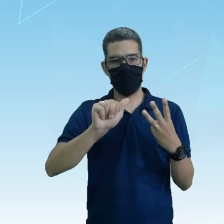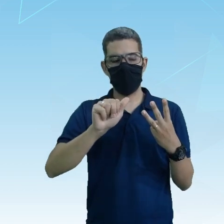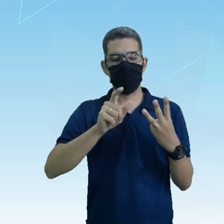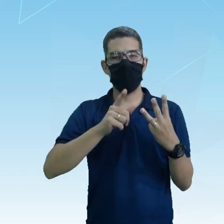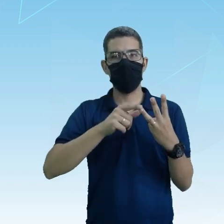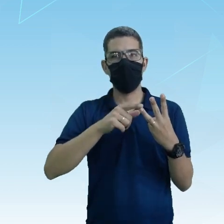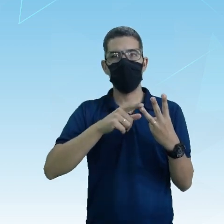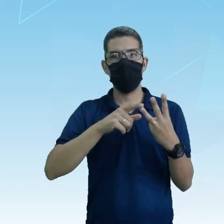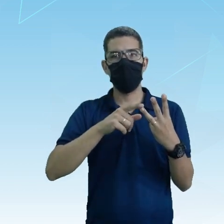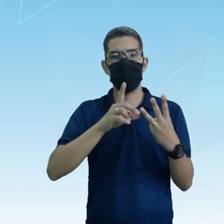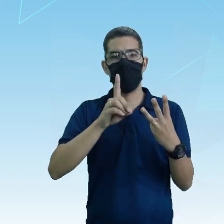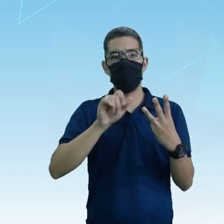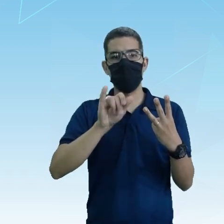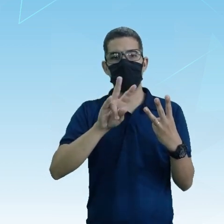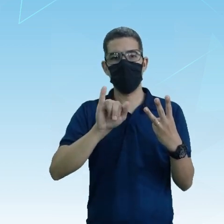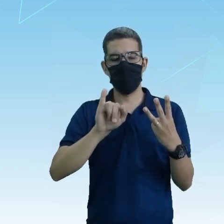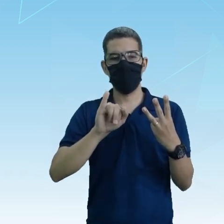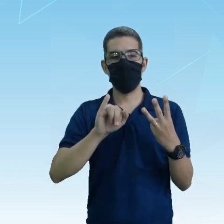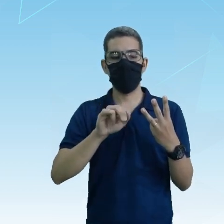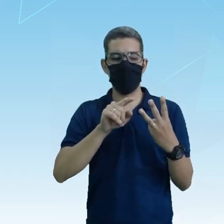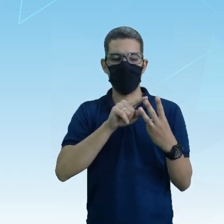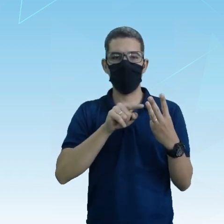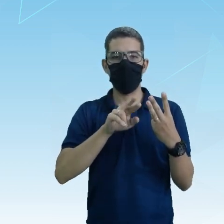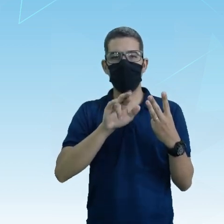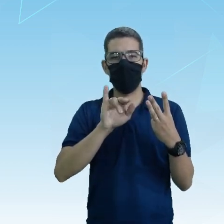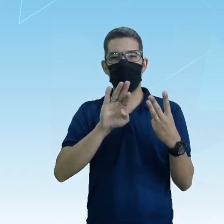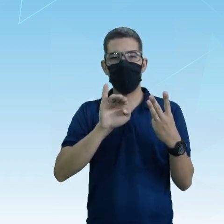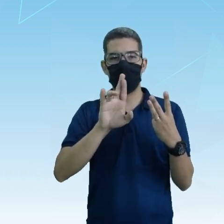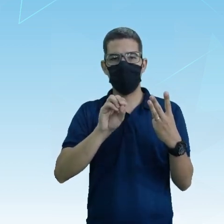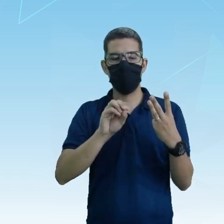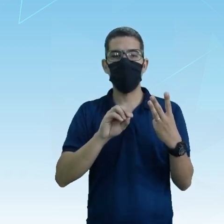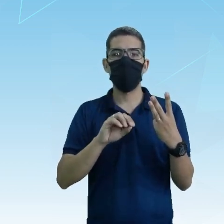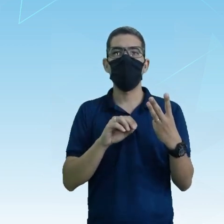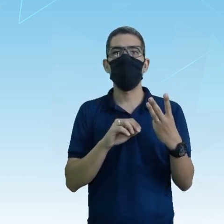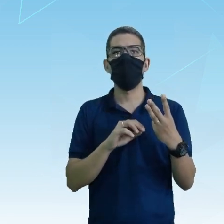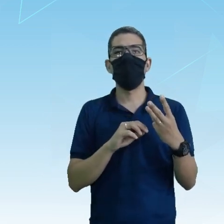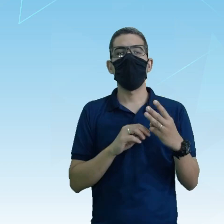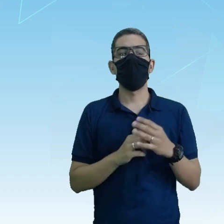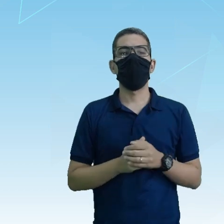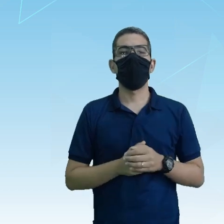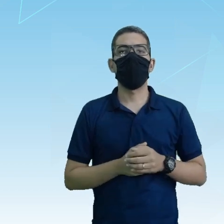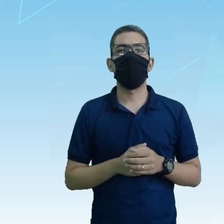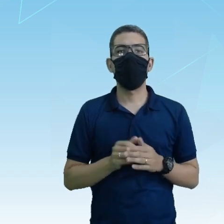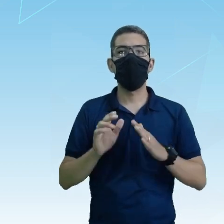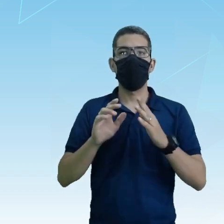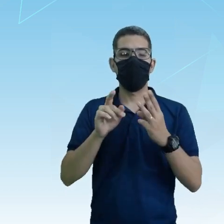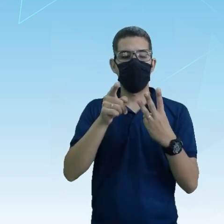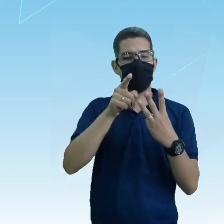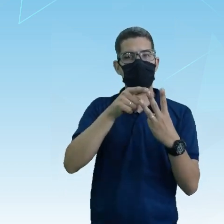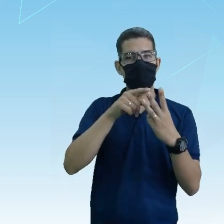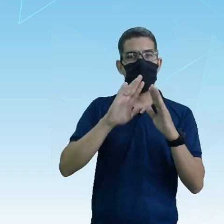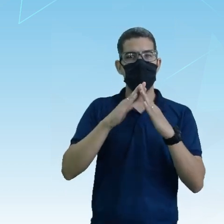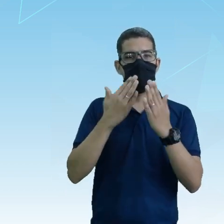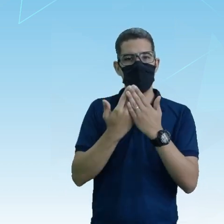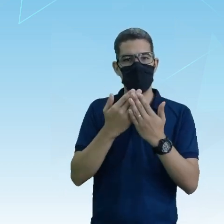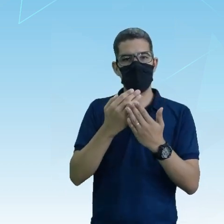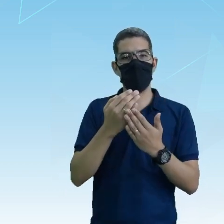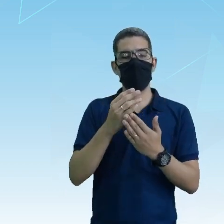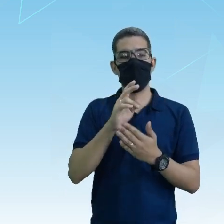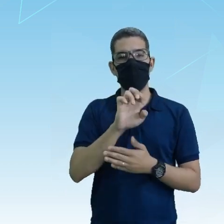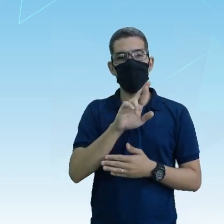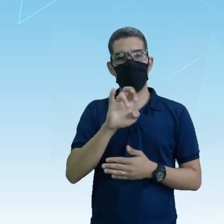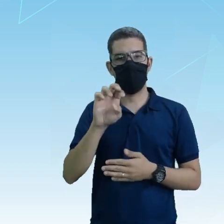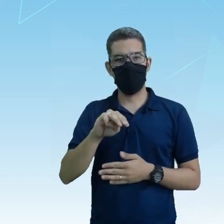professor Davi Ribeiro, que a professora Mayra é da escola EREM,